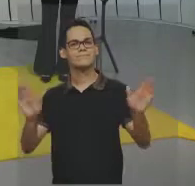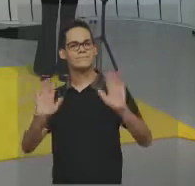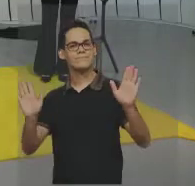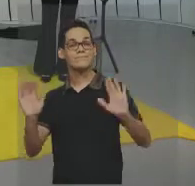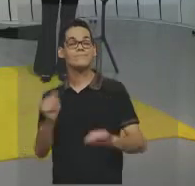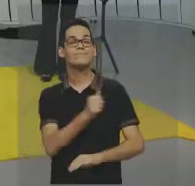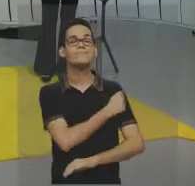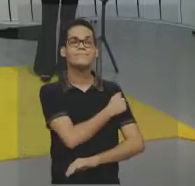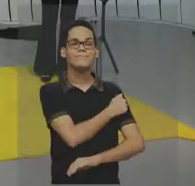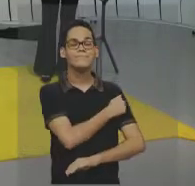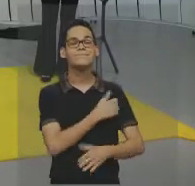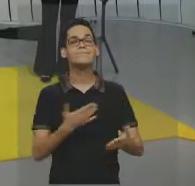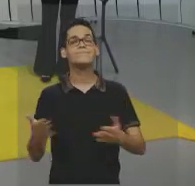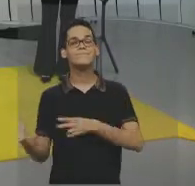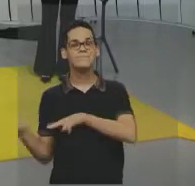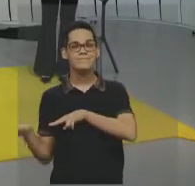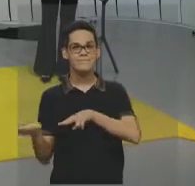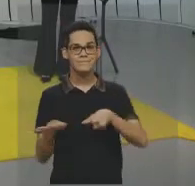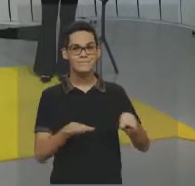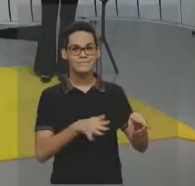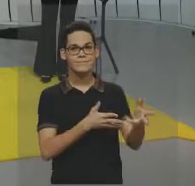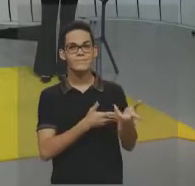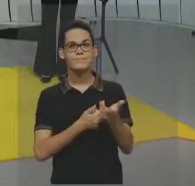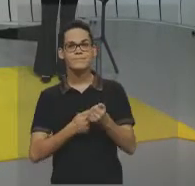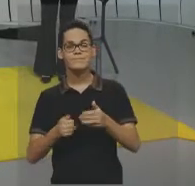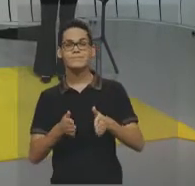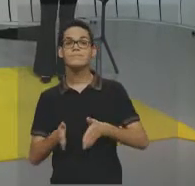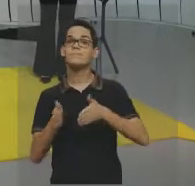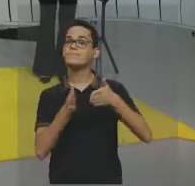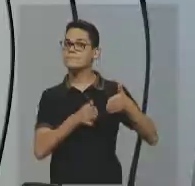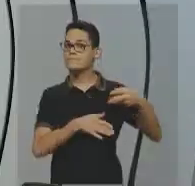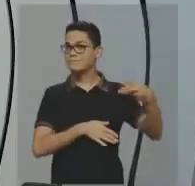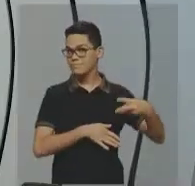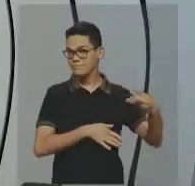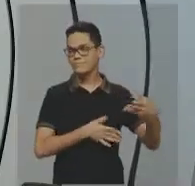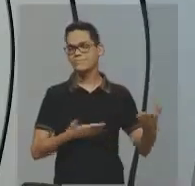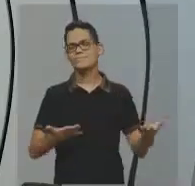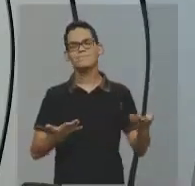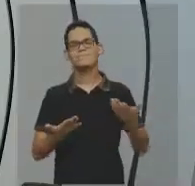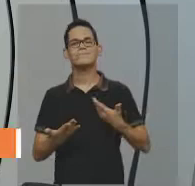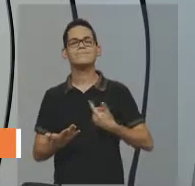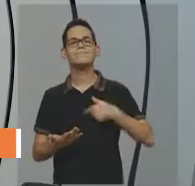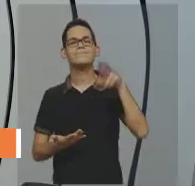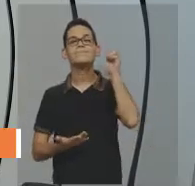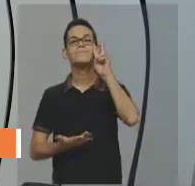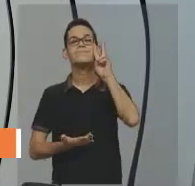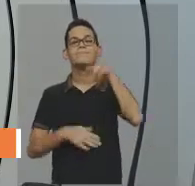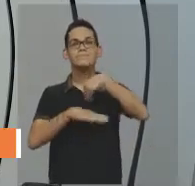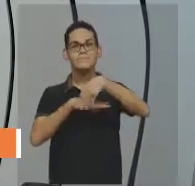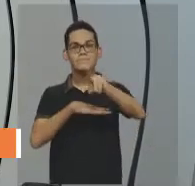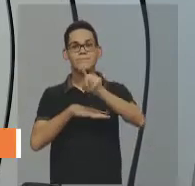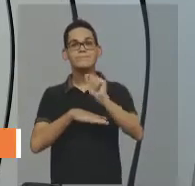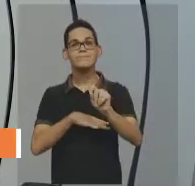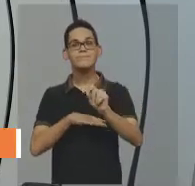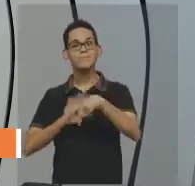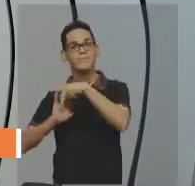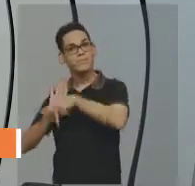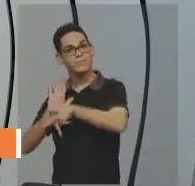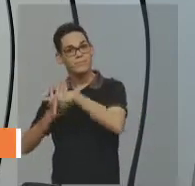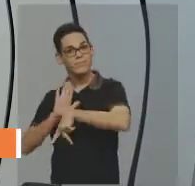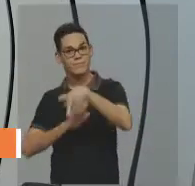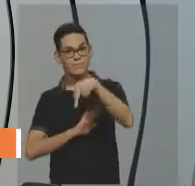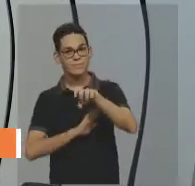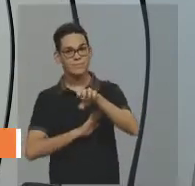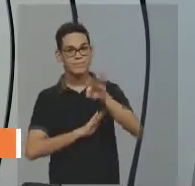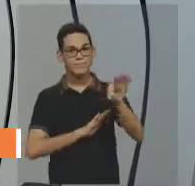Olá, estudante! Continuando a semana de acolhimento do ciclo 3, quero lembrar que o PET 3 está disponível